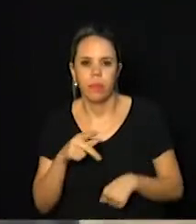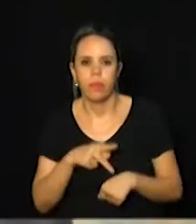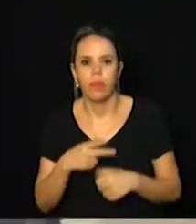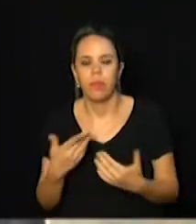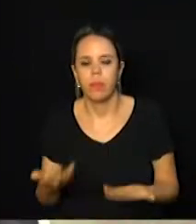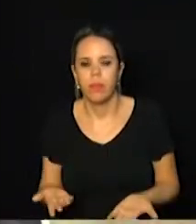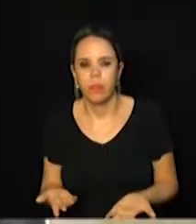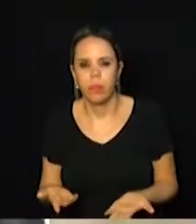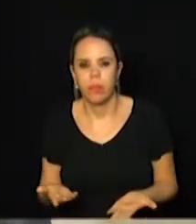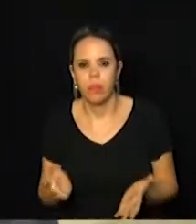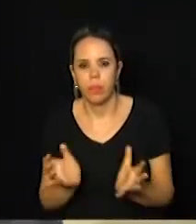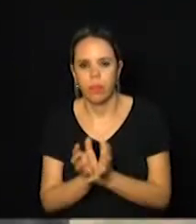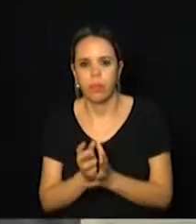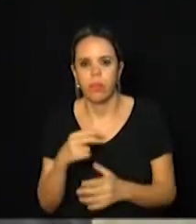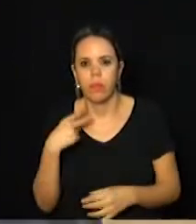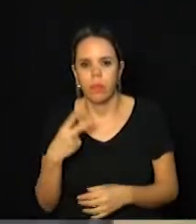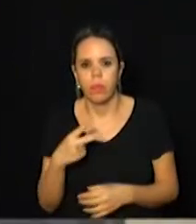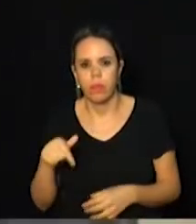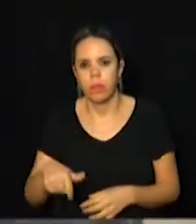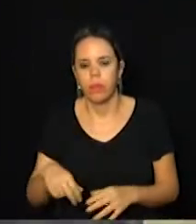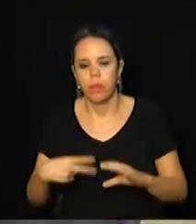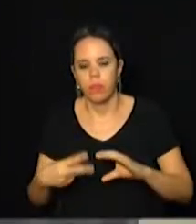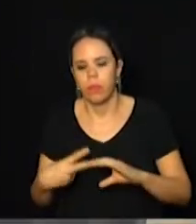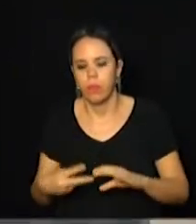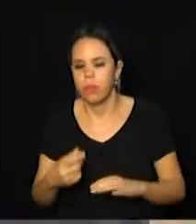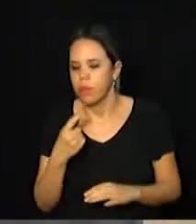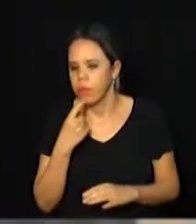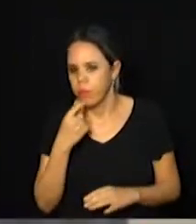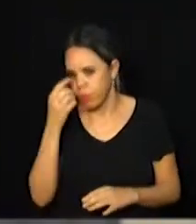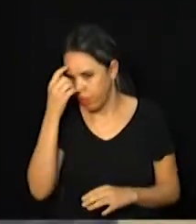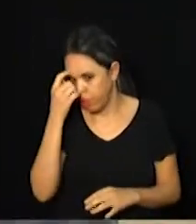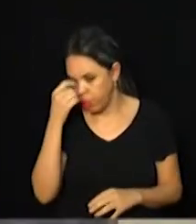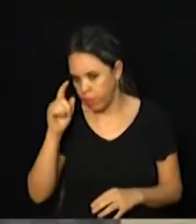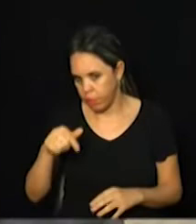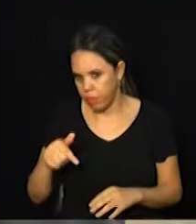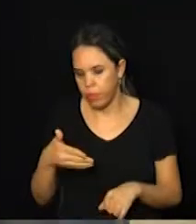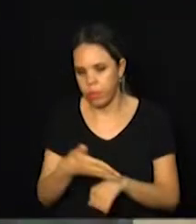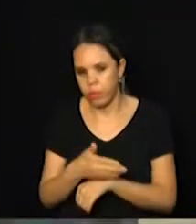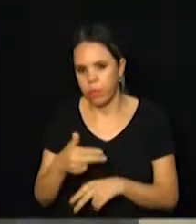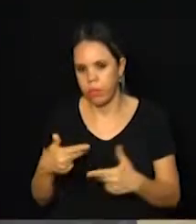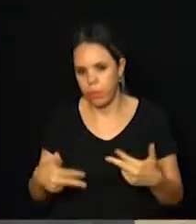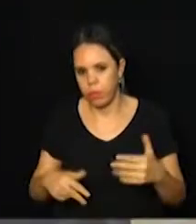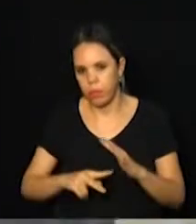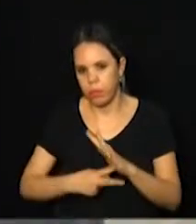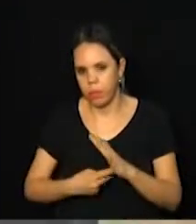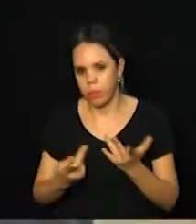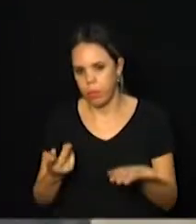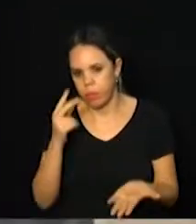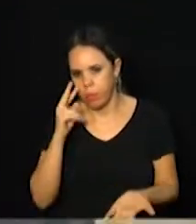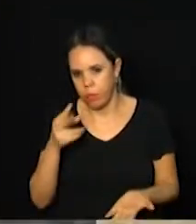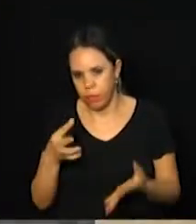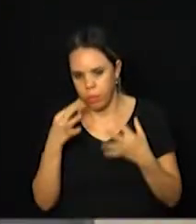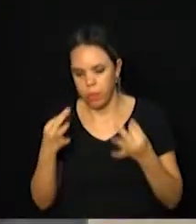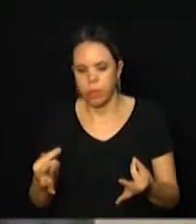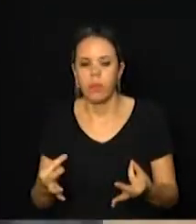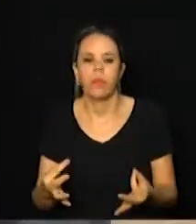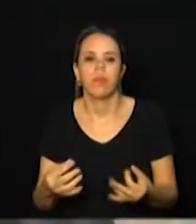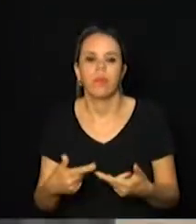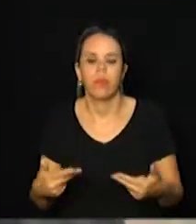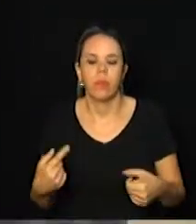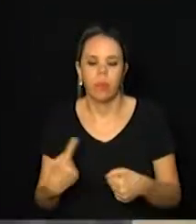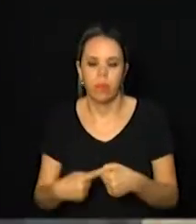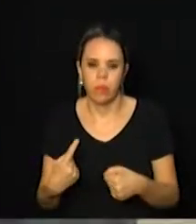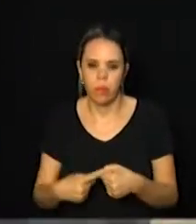no país Então essa frente parlamentar aqui na Câmara Municipal de Campinas ela envolveu hoje vários sindicatos como você observou e